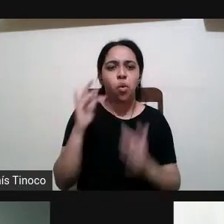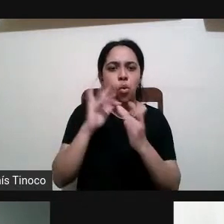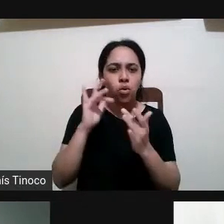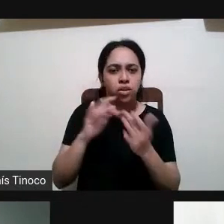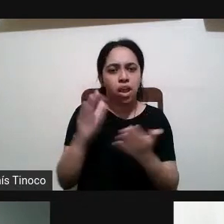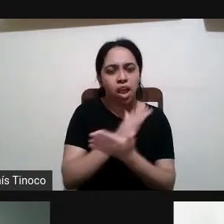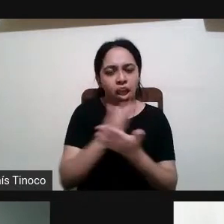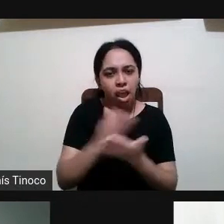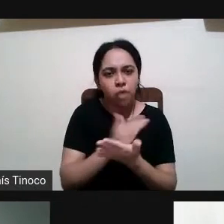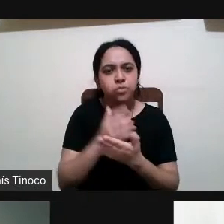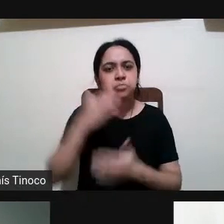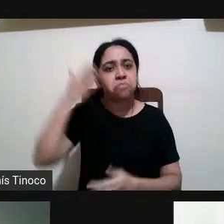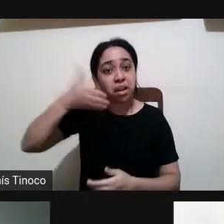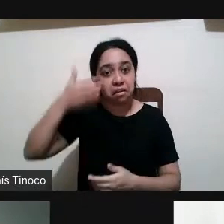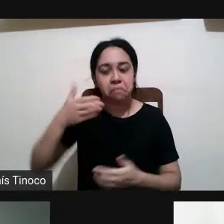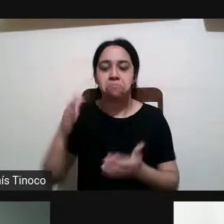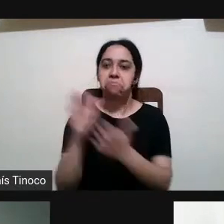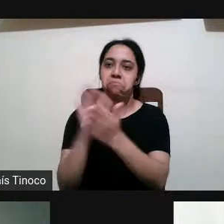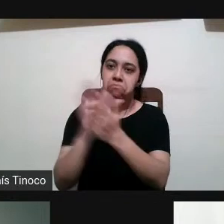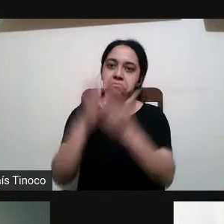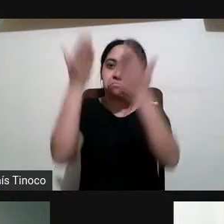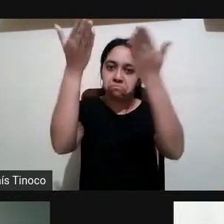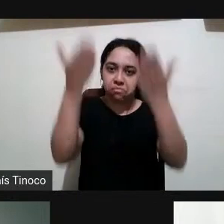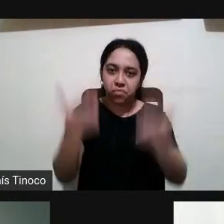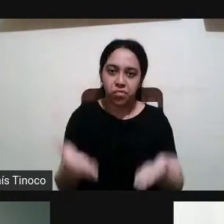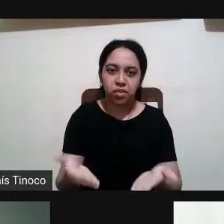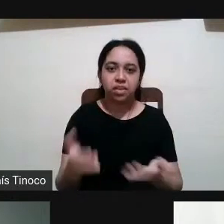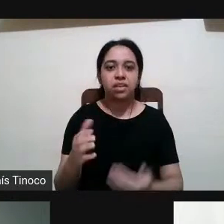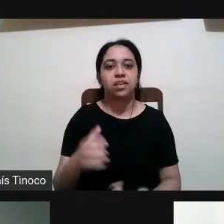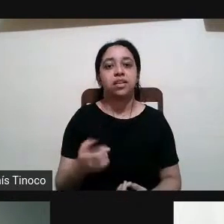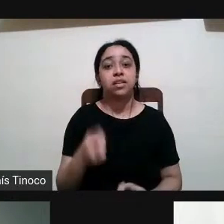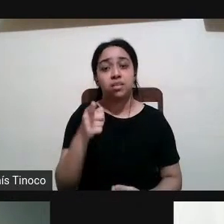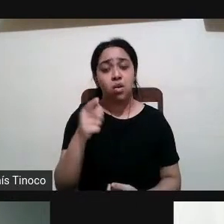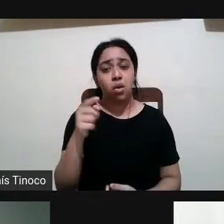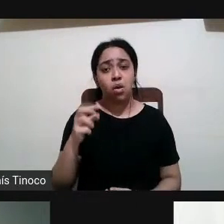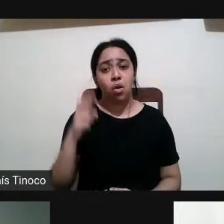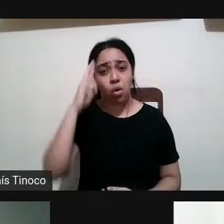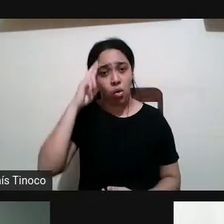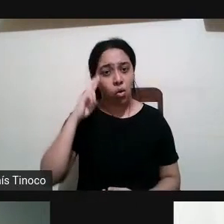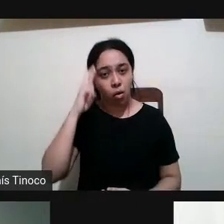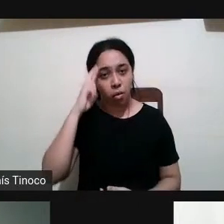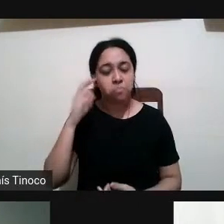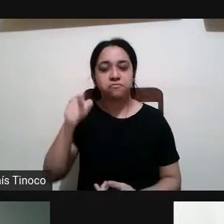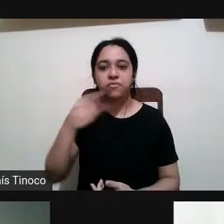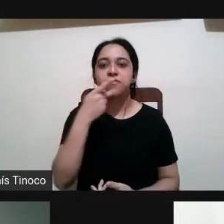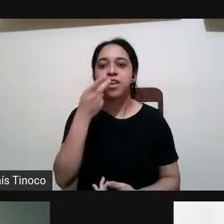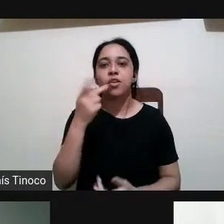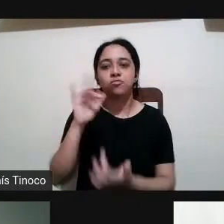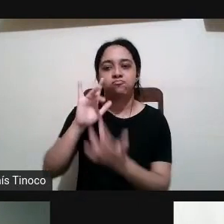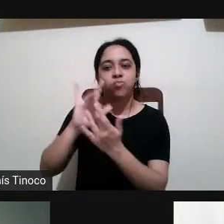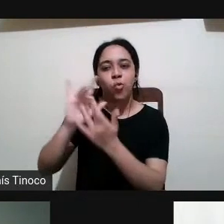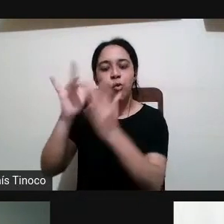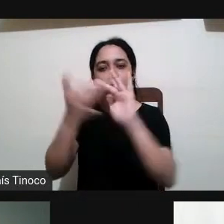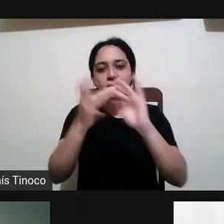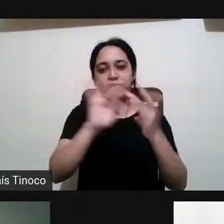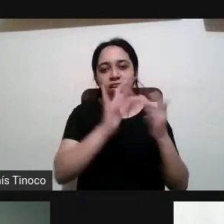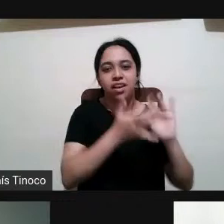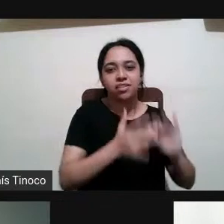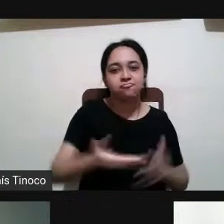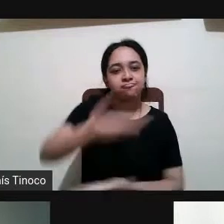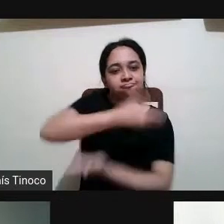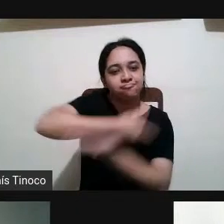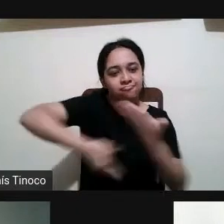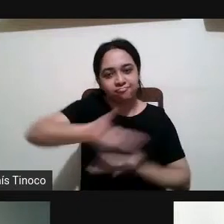palestrantes, elogiando. É aquilo que o Rômulo acabou de fazer, né? Uma network aí se formando, muita